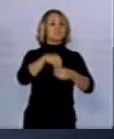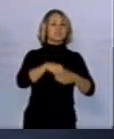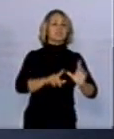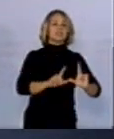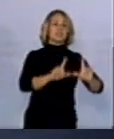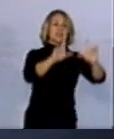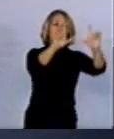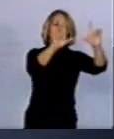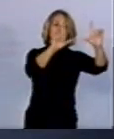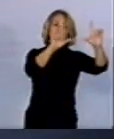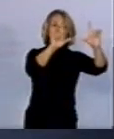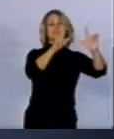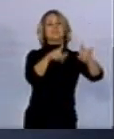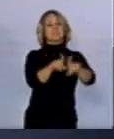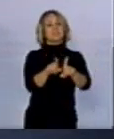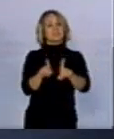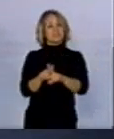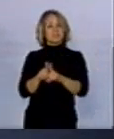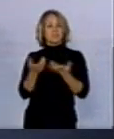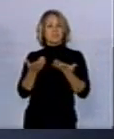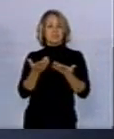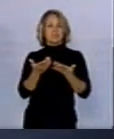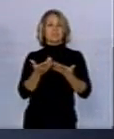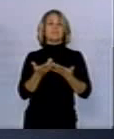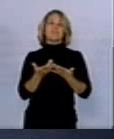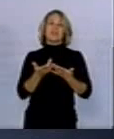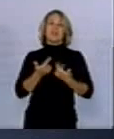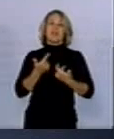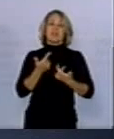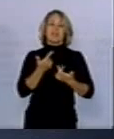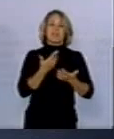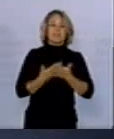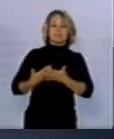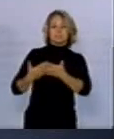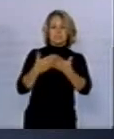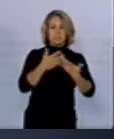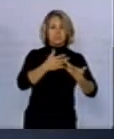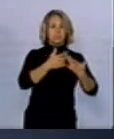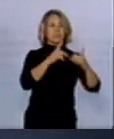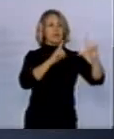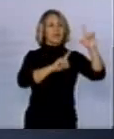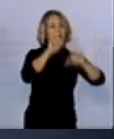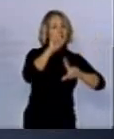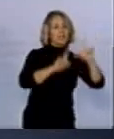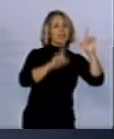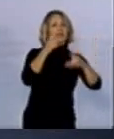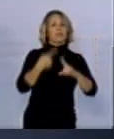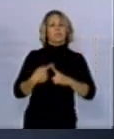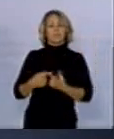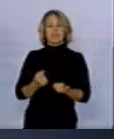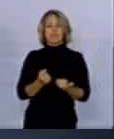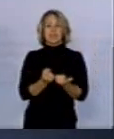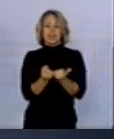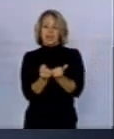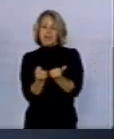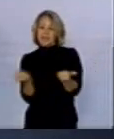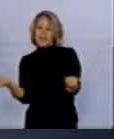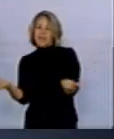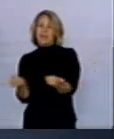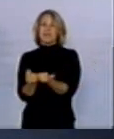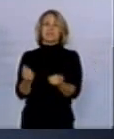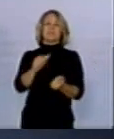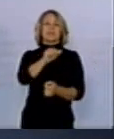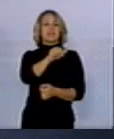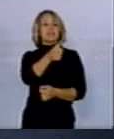telecomunicações, a massificação da banda larga, uma vez que as redes físicas, né, as redes de cabo e de ADSL que